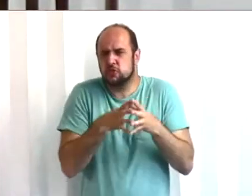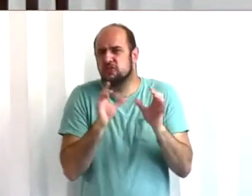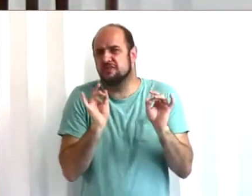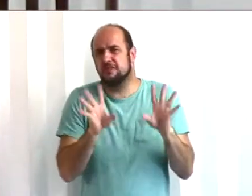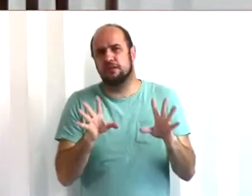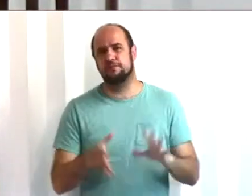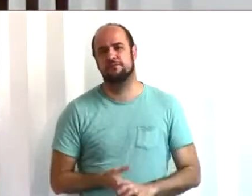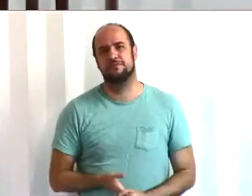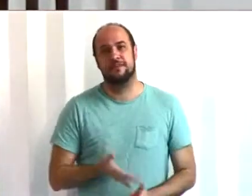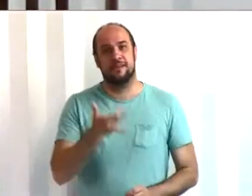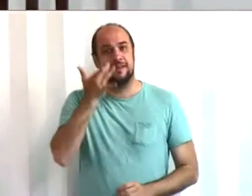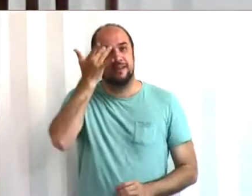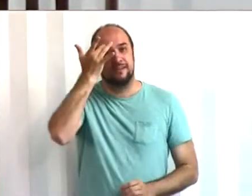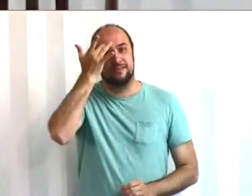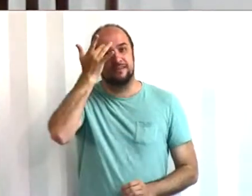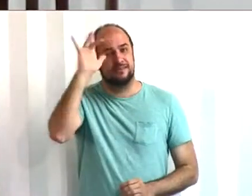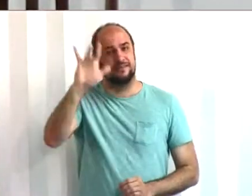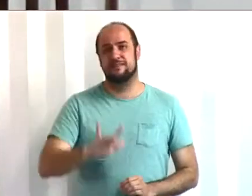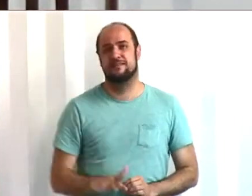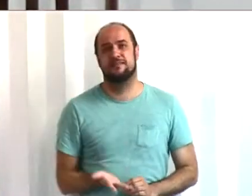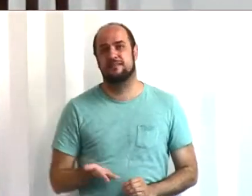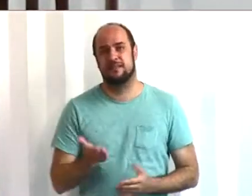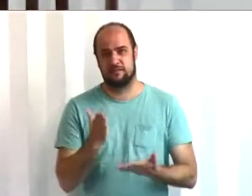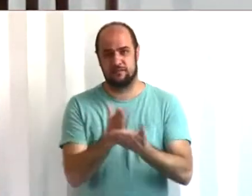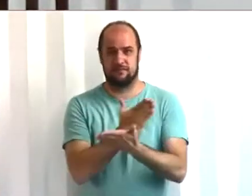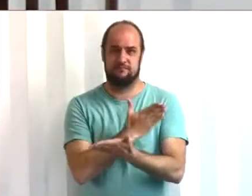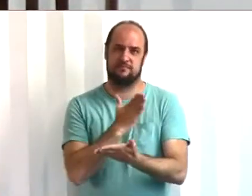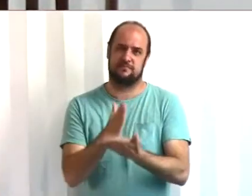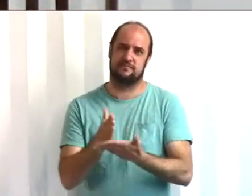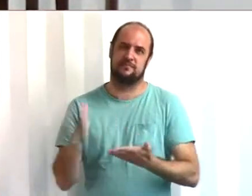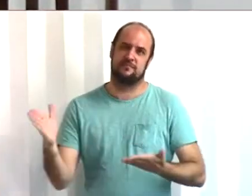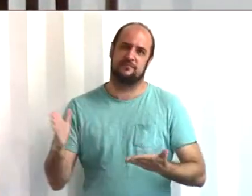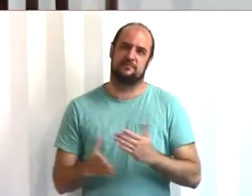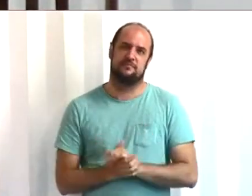do que, ou daquele que dividiu a história.